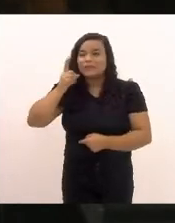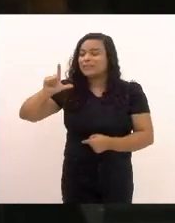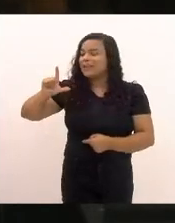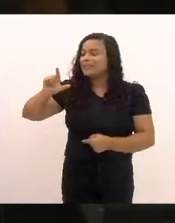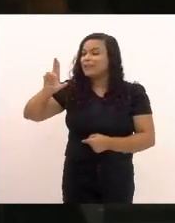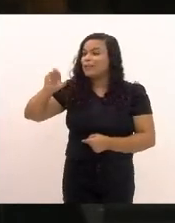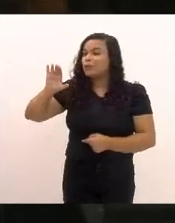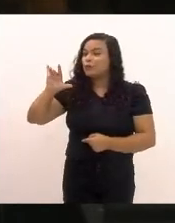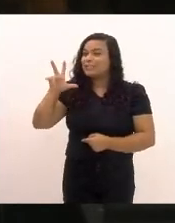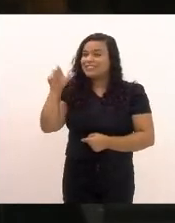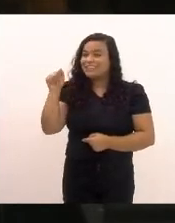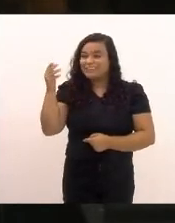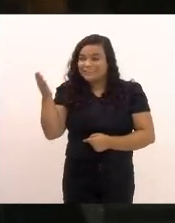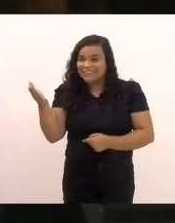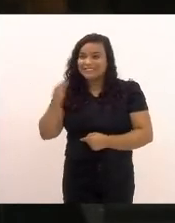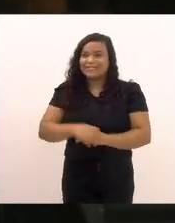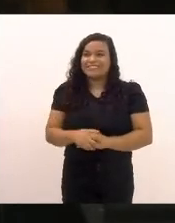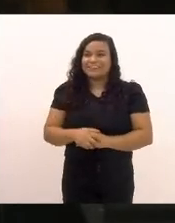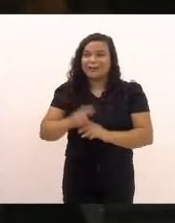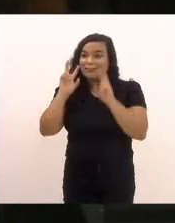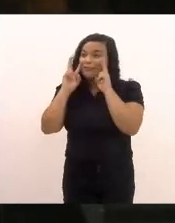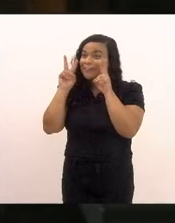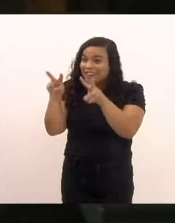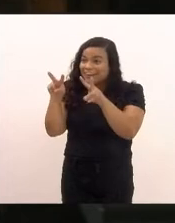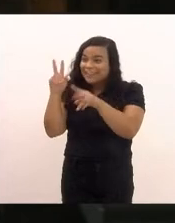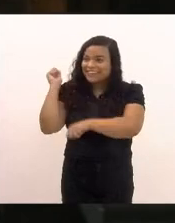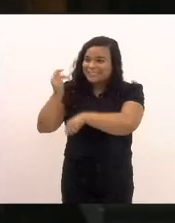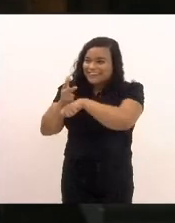Lucinha, visível no vídeo,